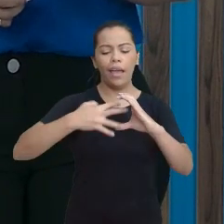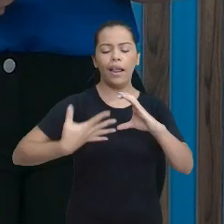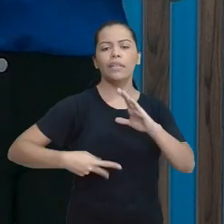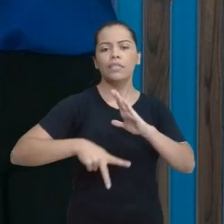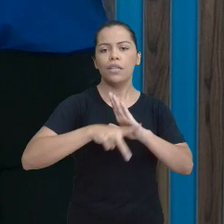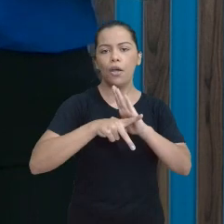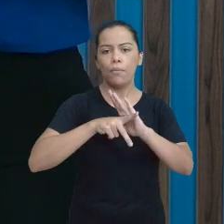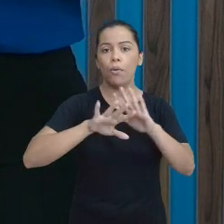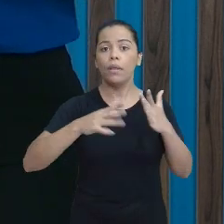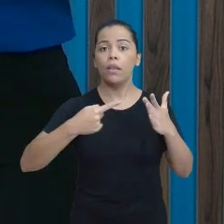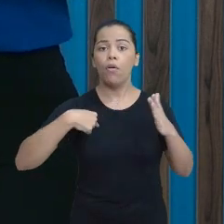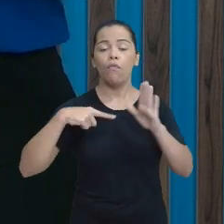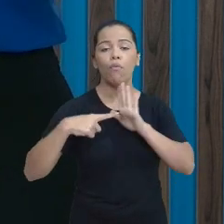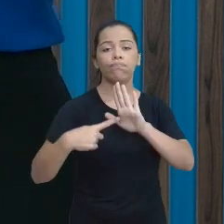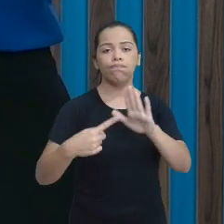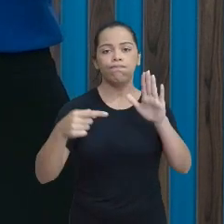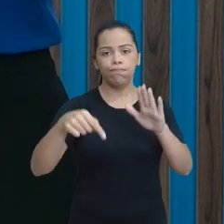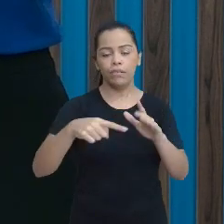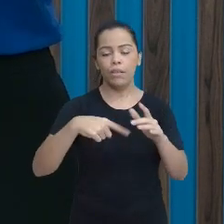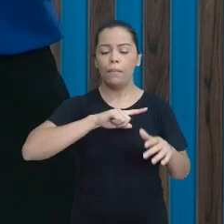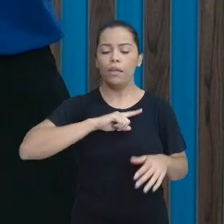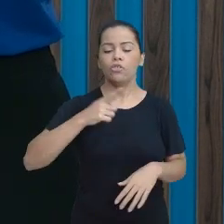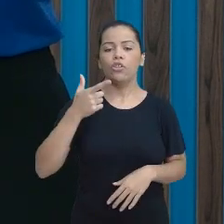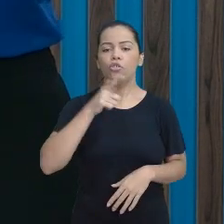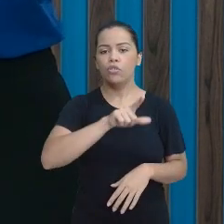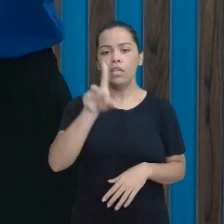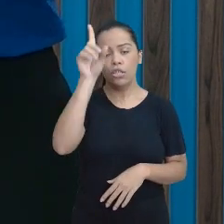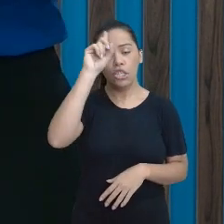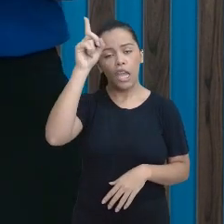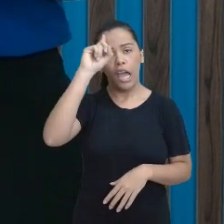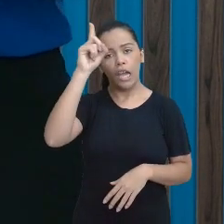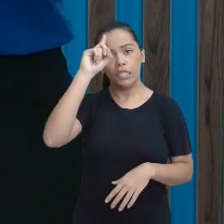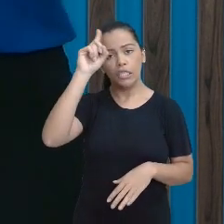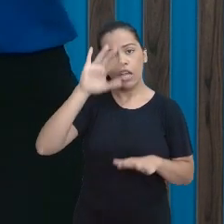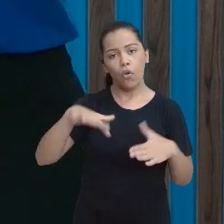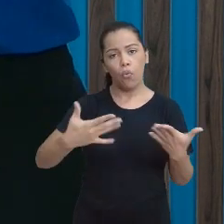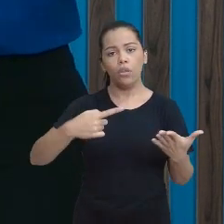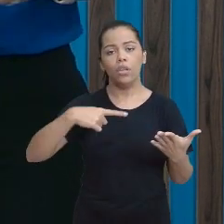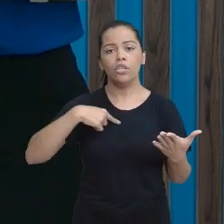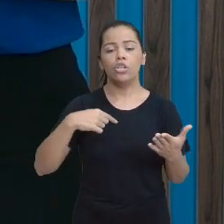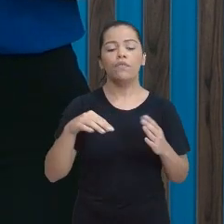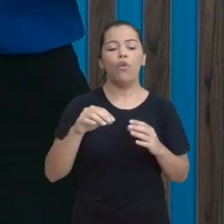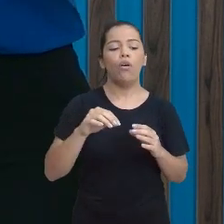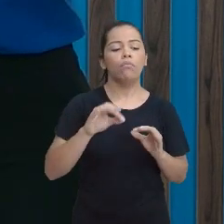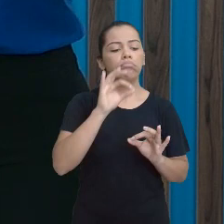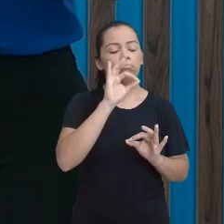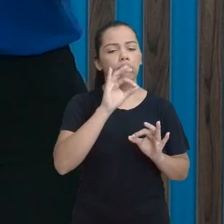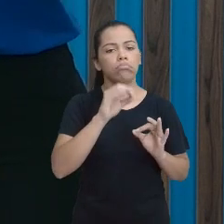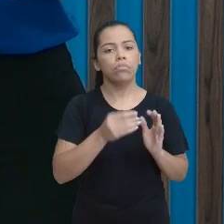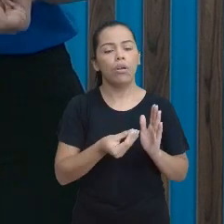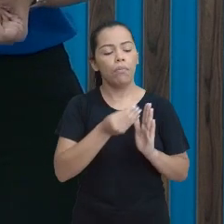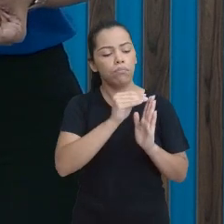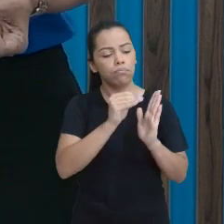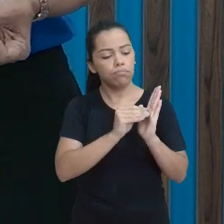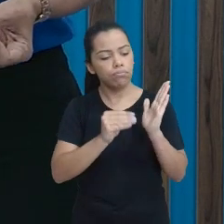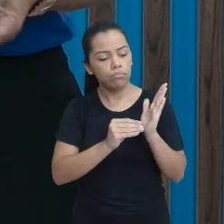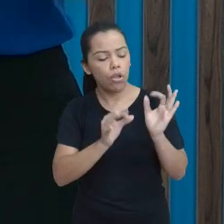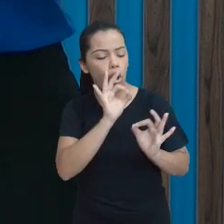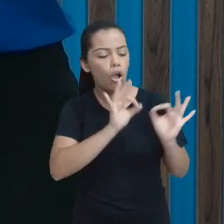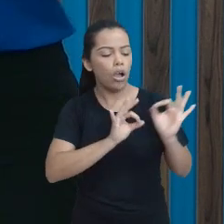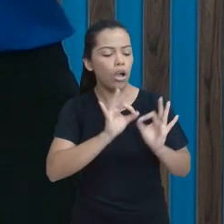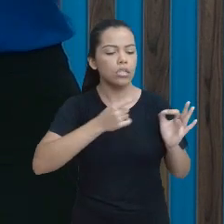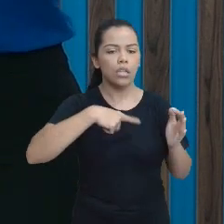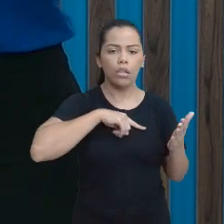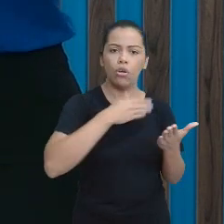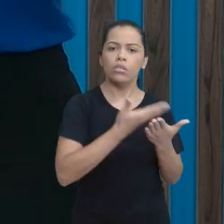características. Então, eu trouxe para que a gente possa, no nosso dia a dia, quando formos sistematizar os nossos planos especializados,